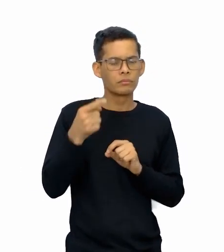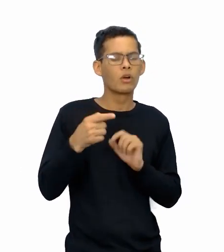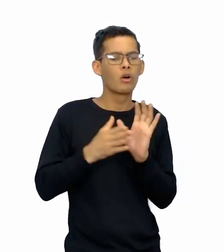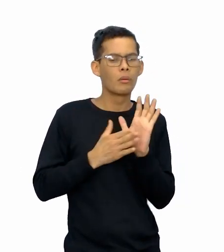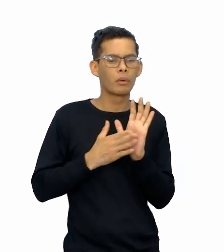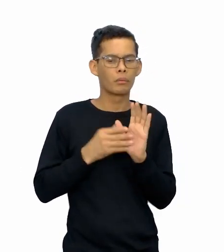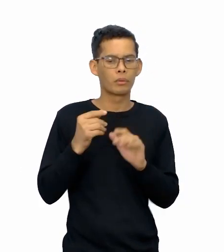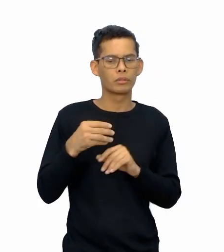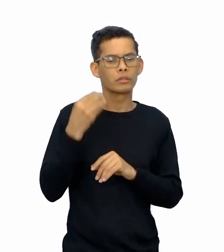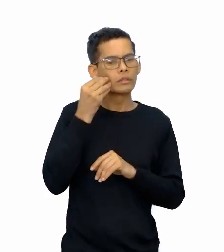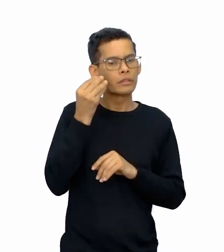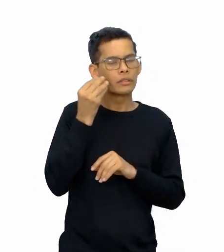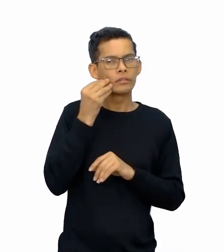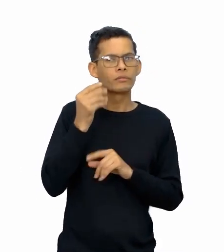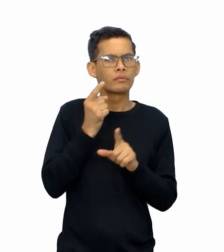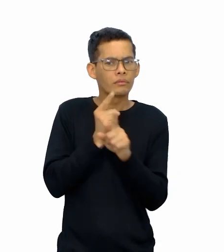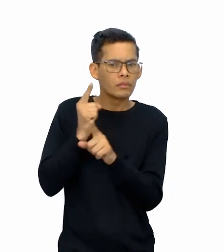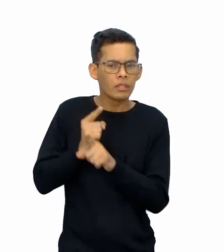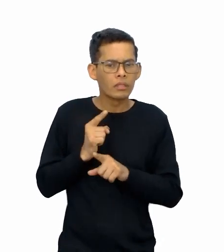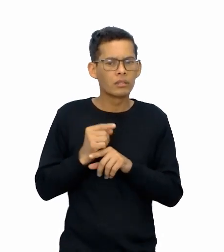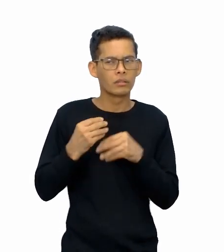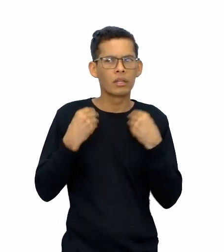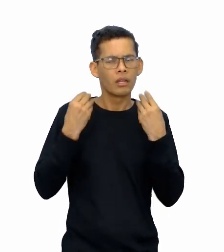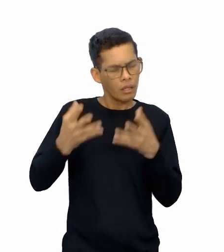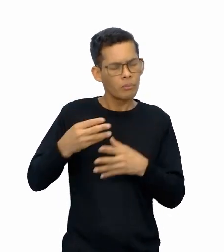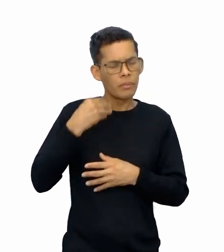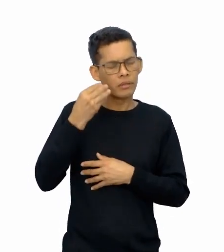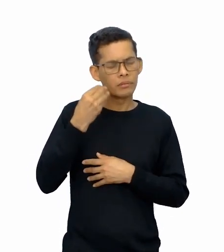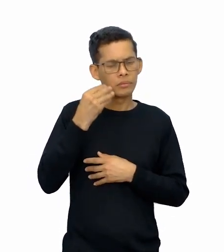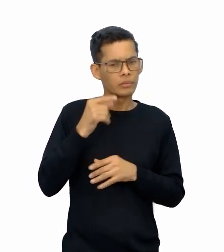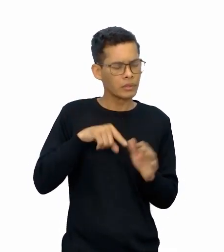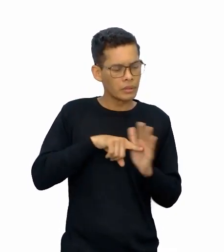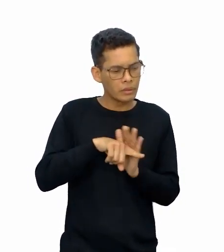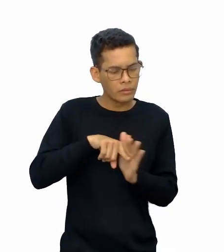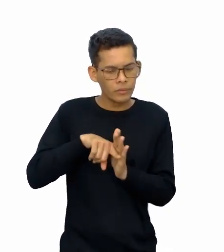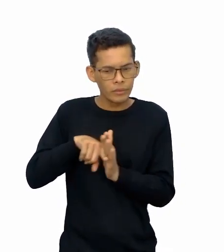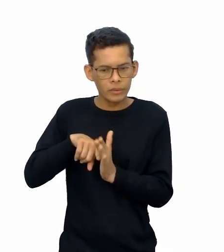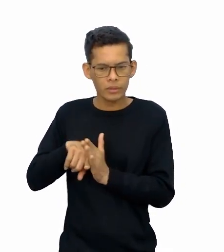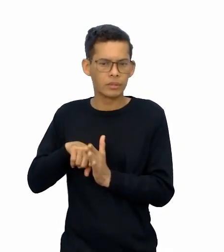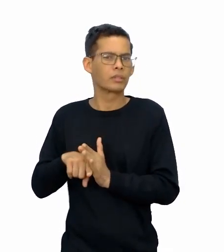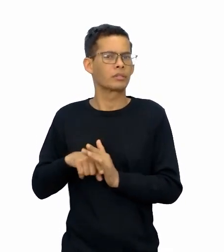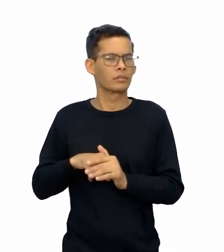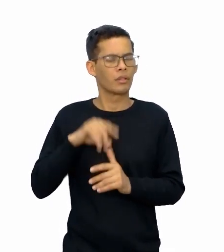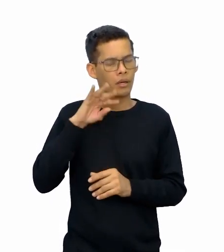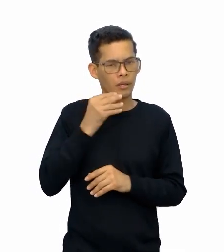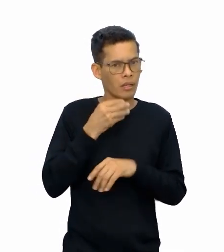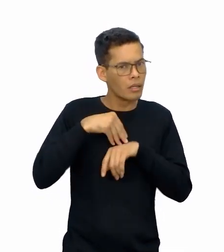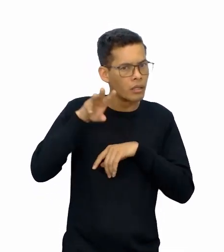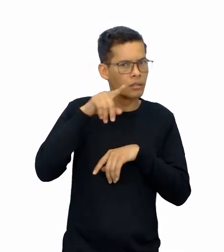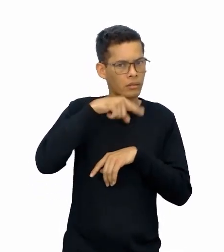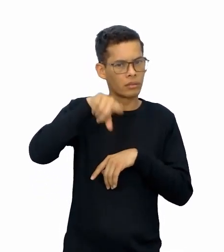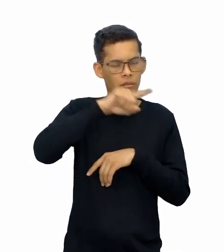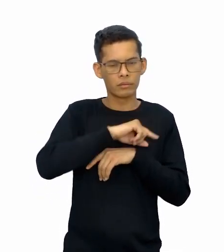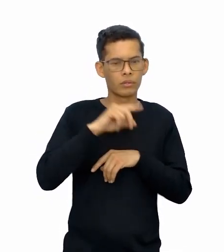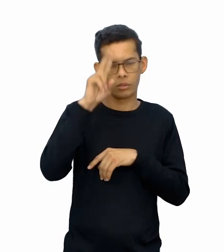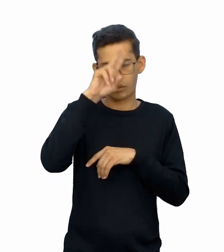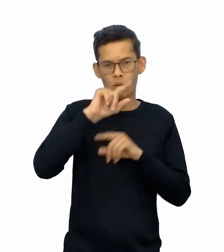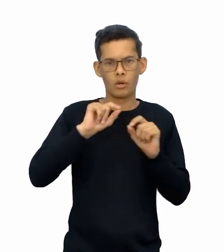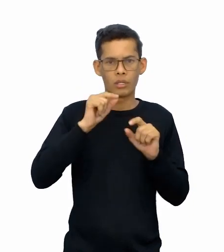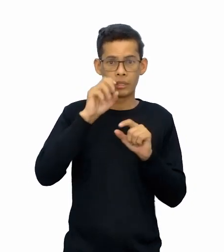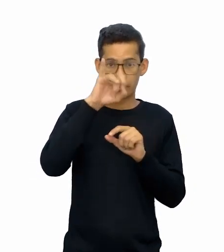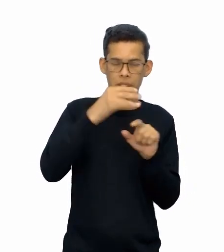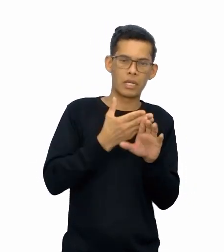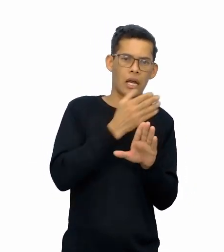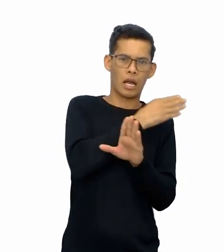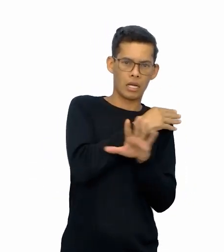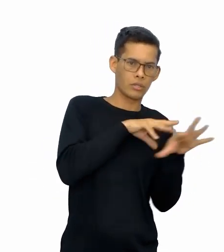como tendo potencial aí de ser uma experimentação investigativa, né, aproveitando para lembrar, né, caso vocês tenham perdido a formação